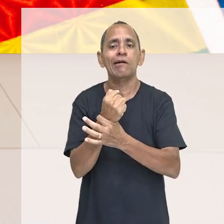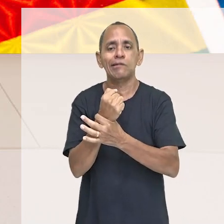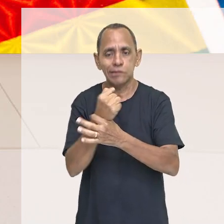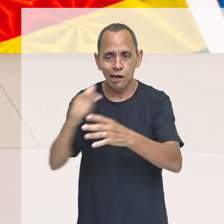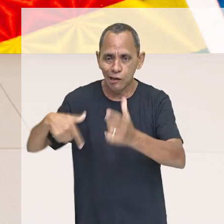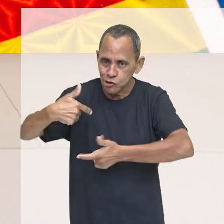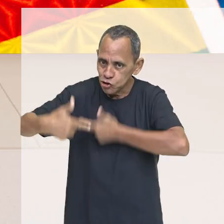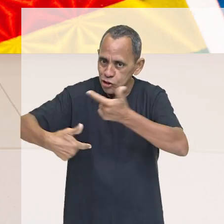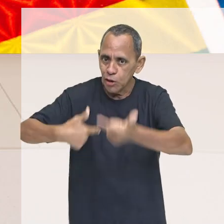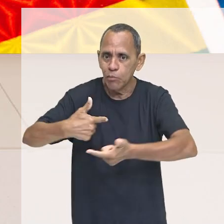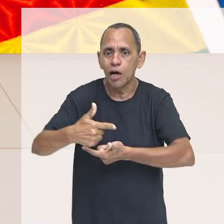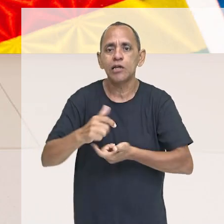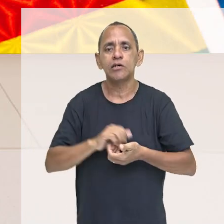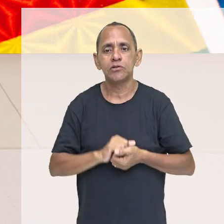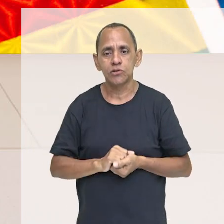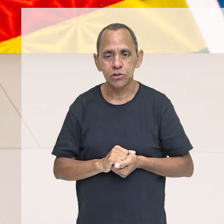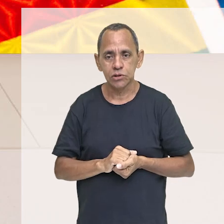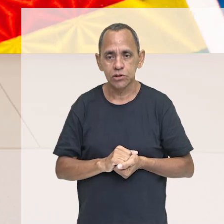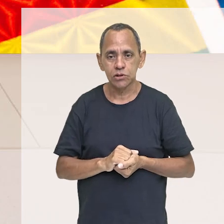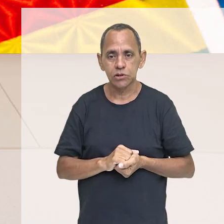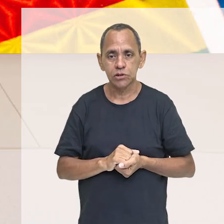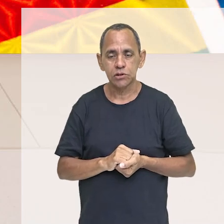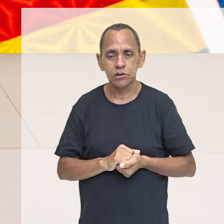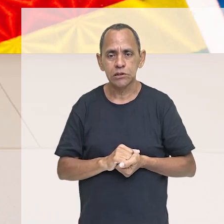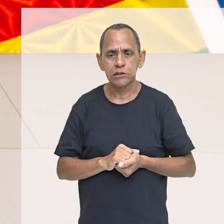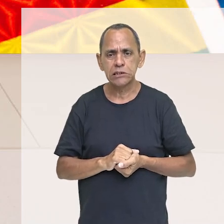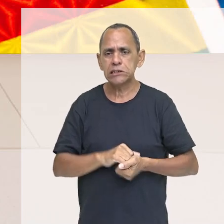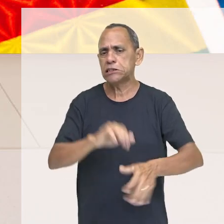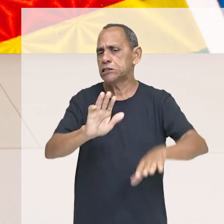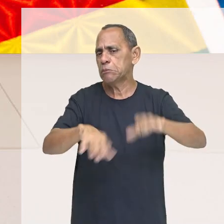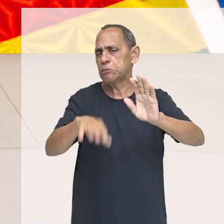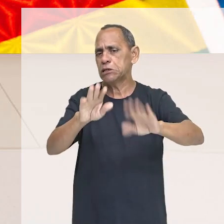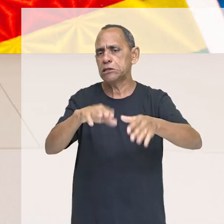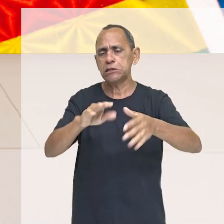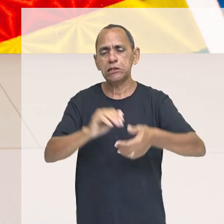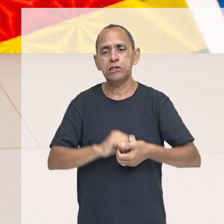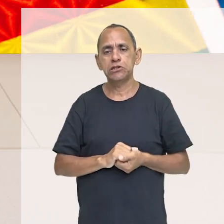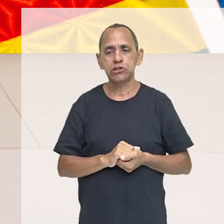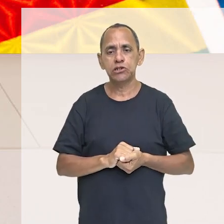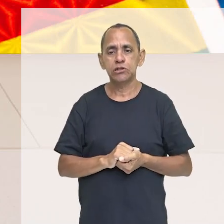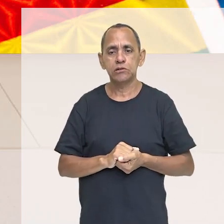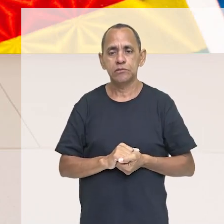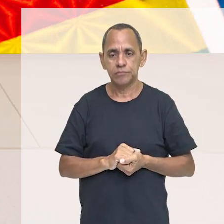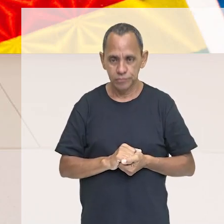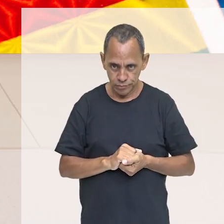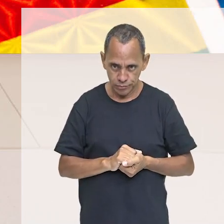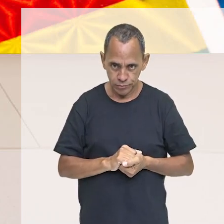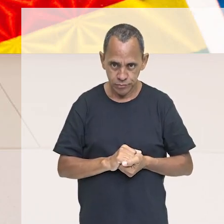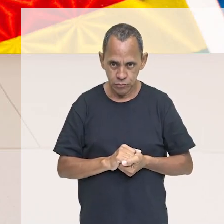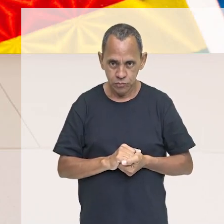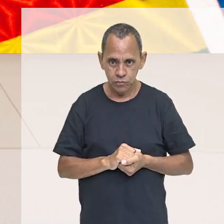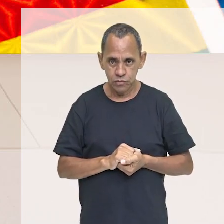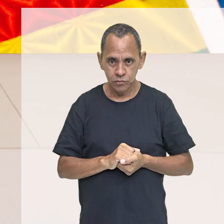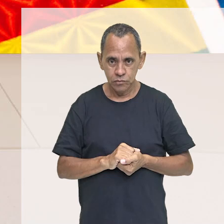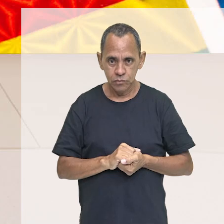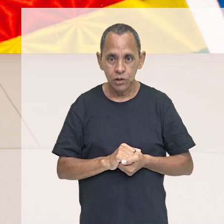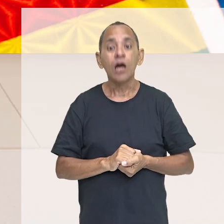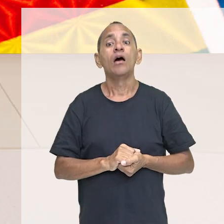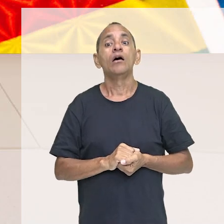trabalhadores, independentemente das intenções dos governantes ao